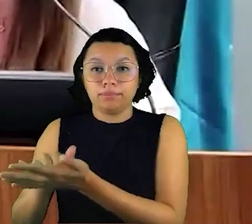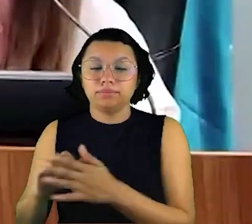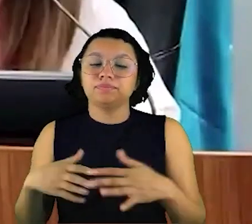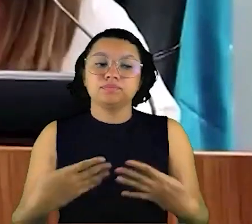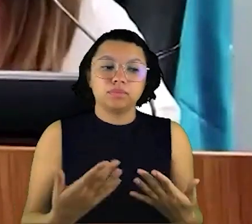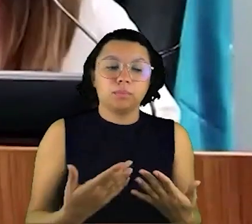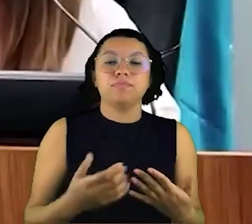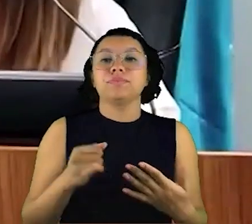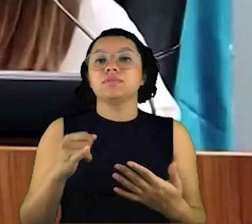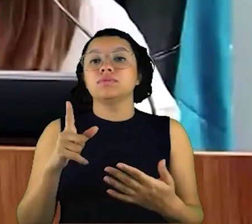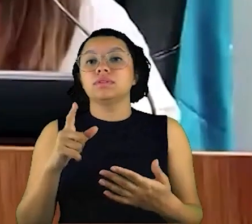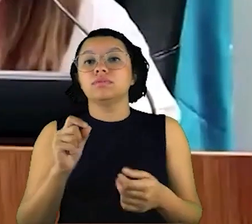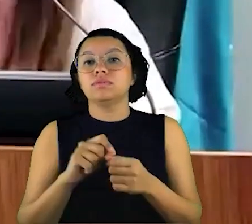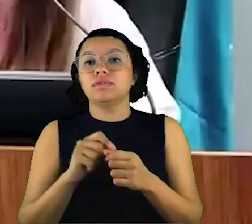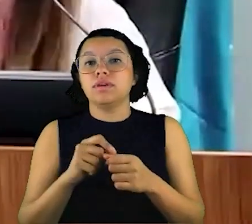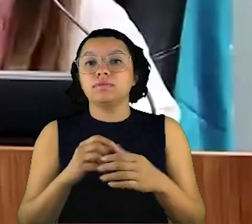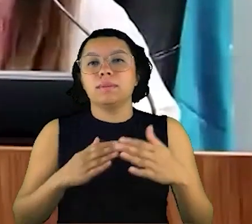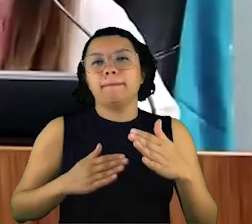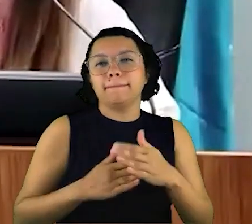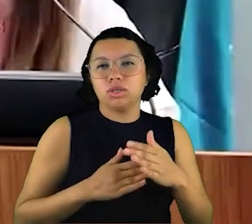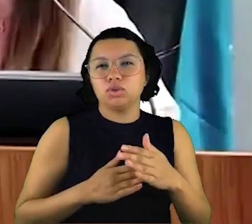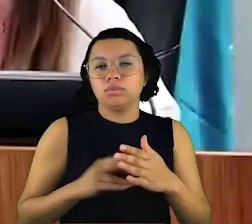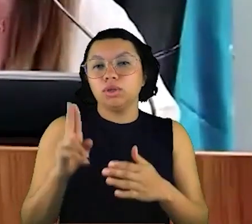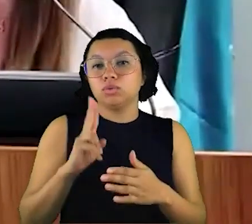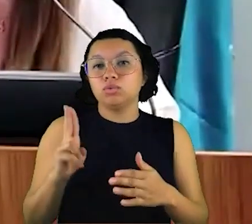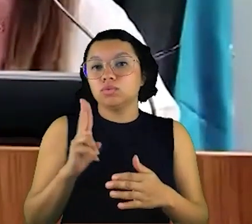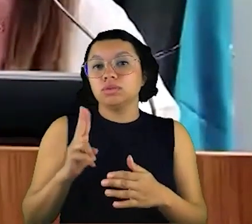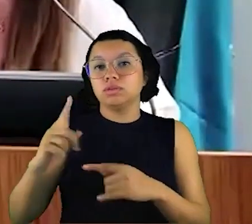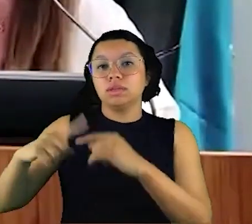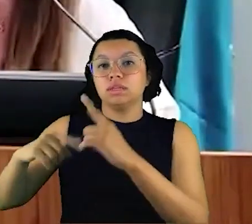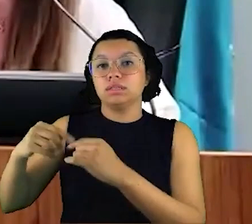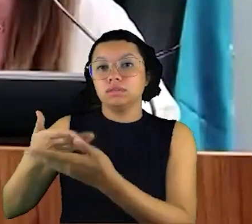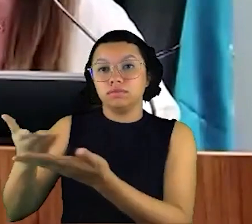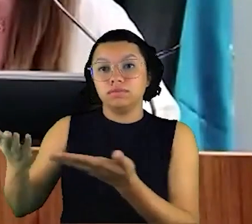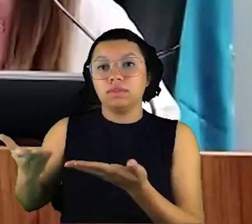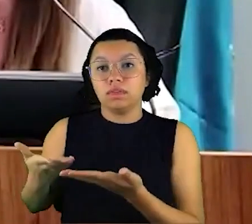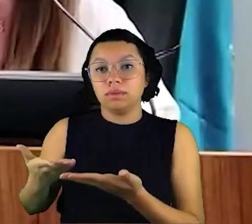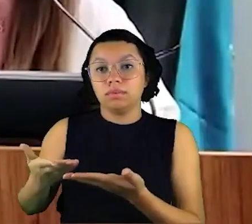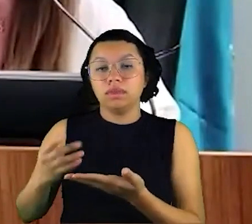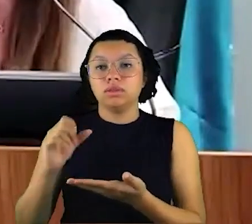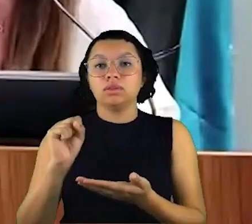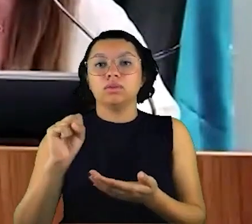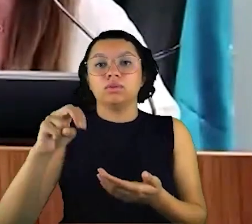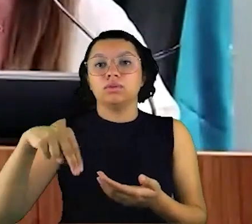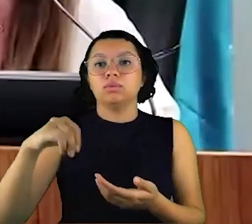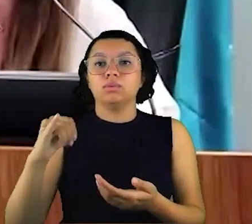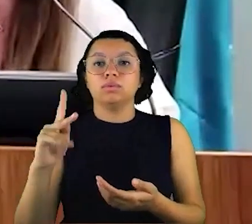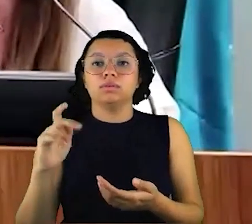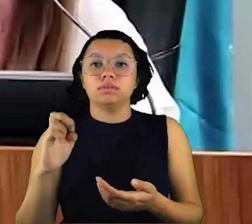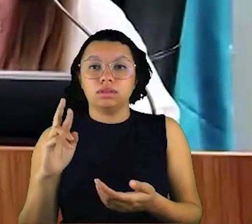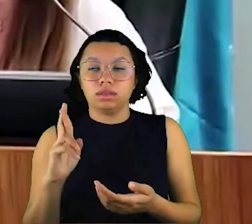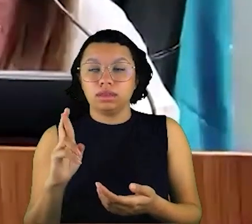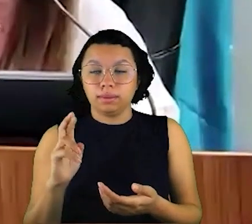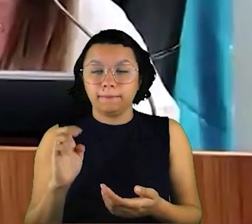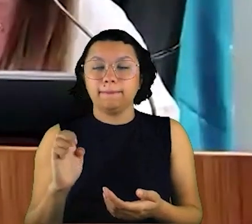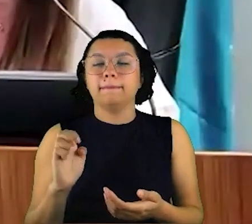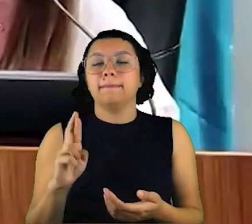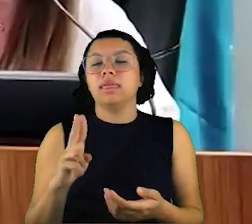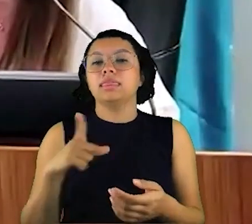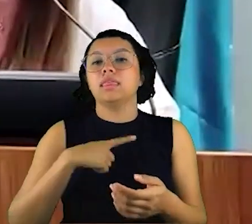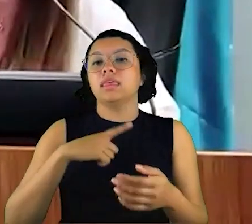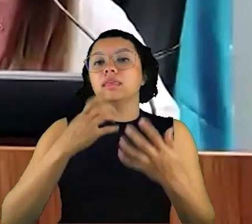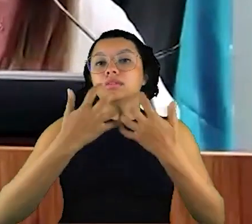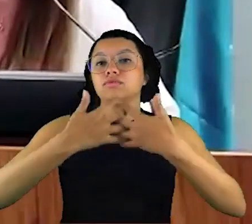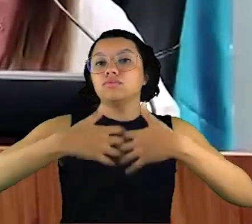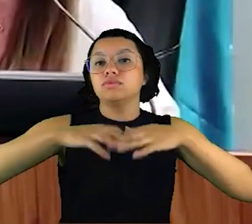vários bloqueios, digamos assim, né? Através desses mecanismos todos, o sniper ele teria essa função concentrada, o que é bastante